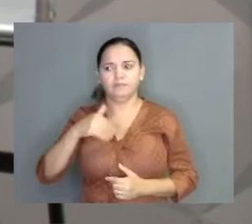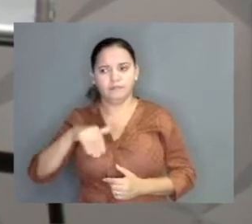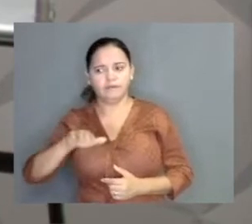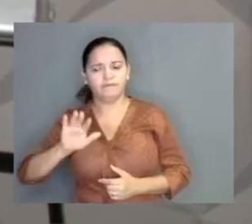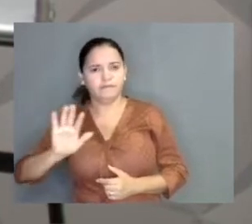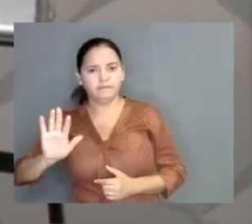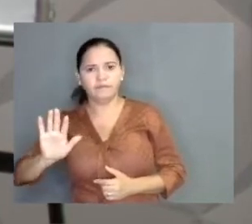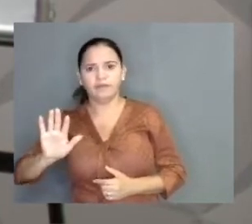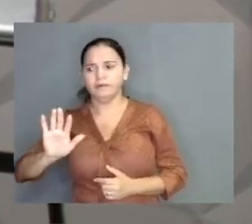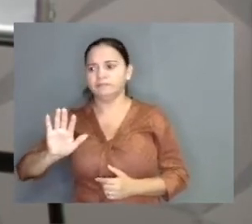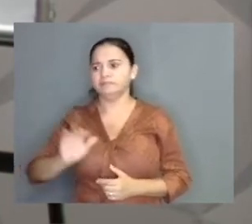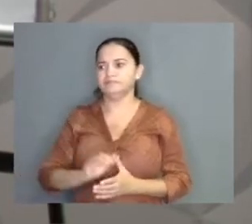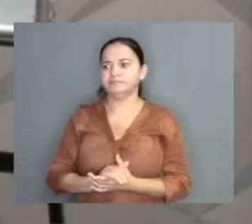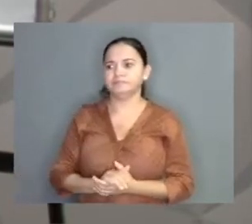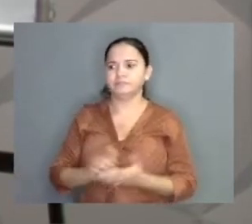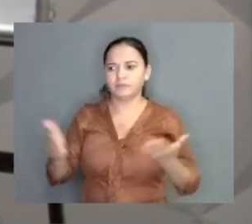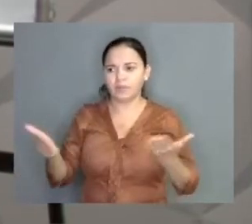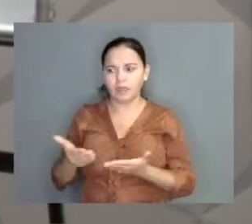quem sobra?